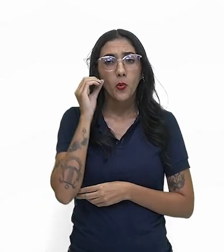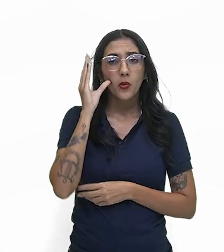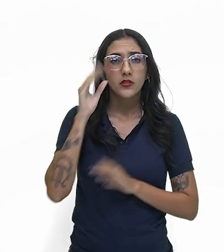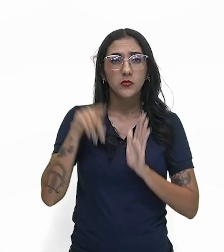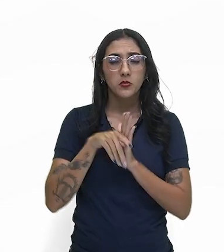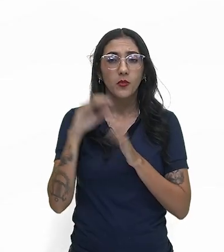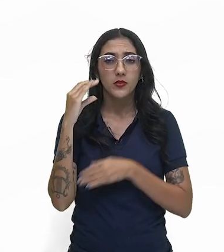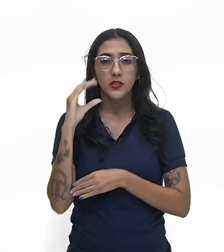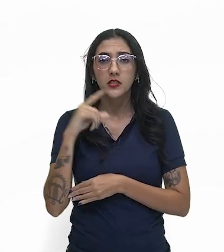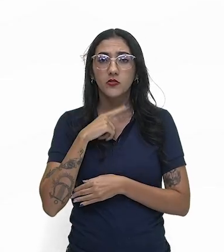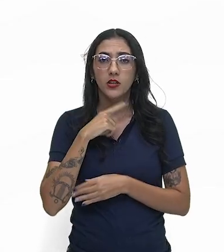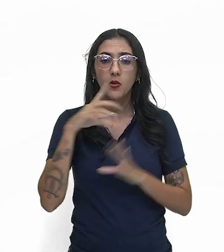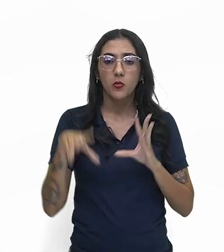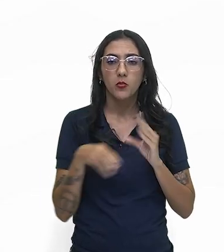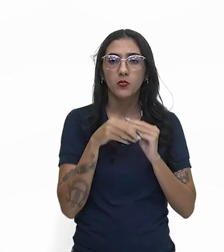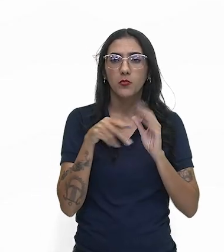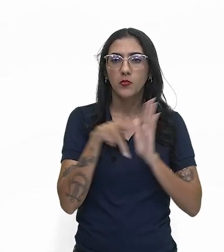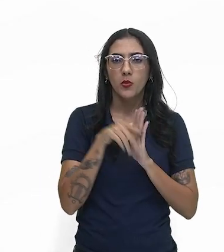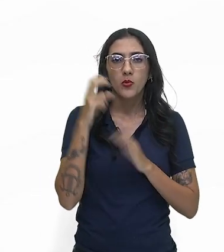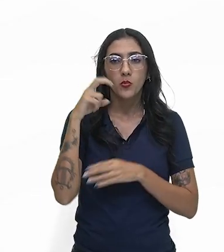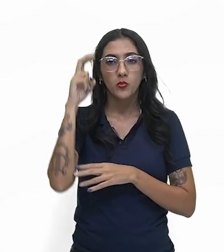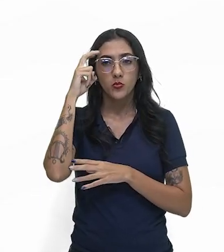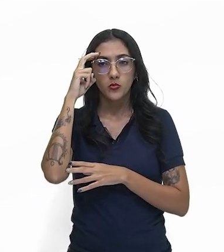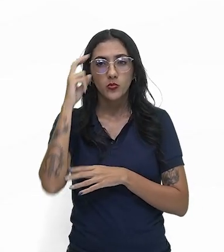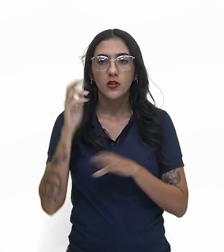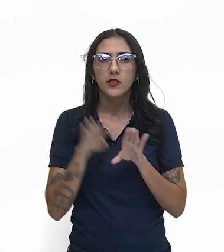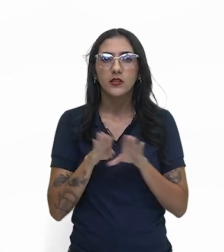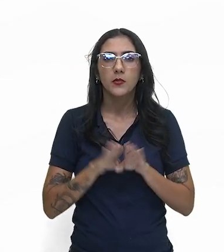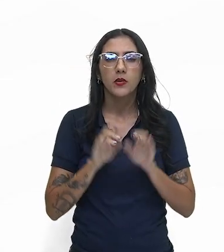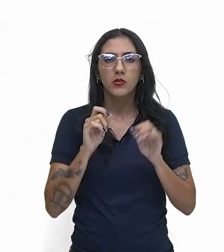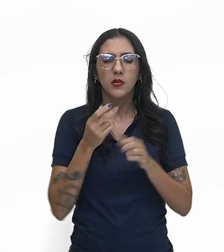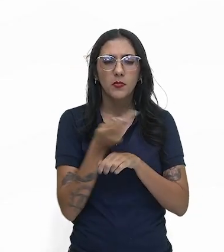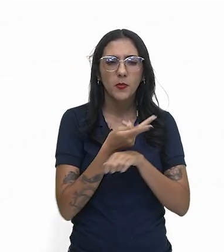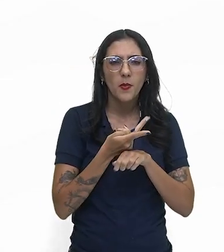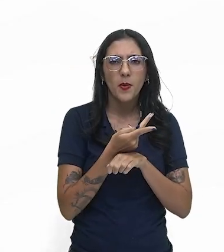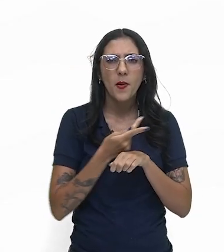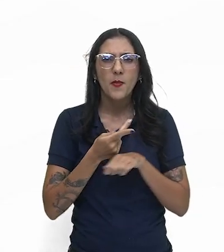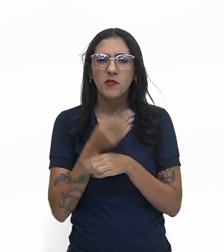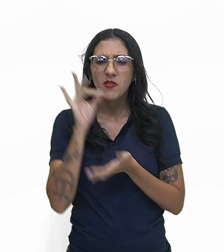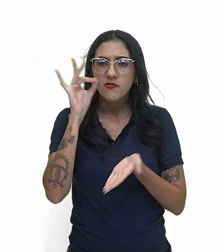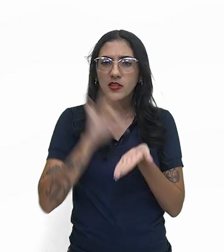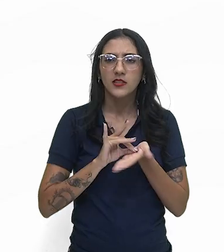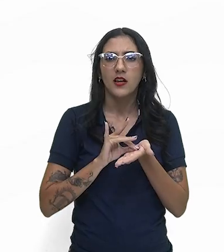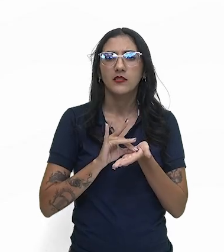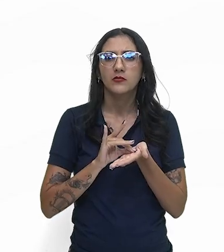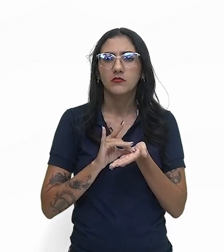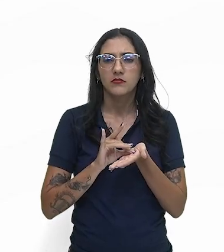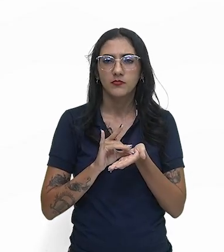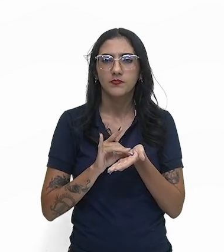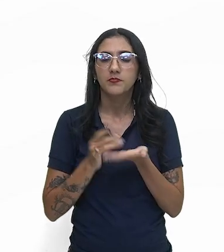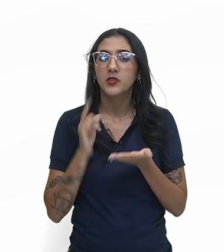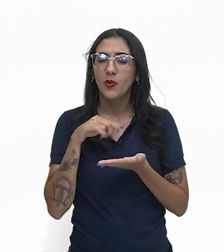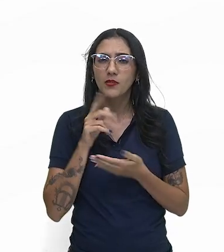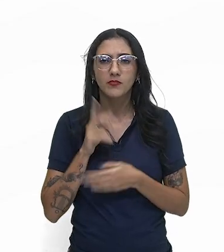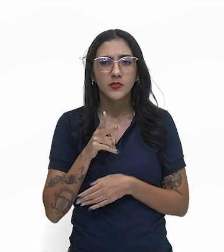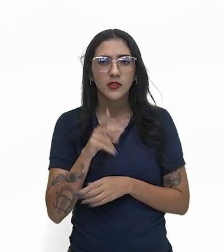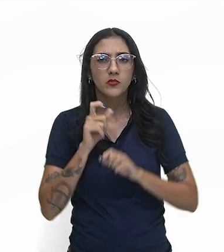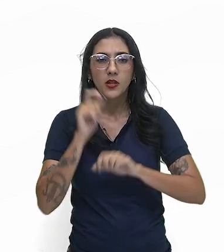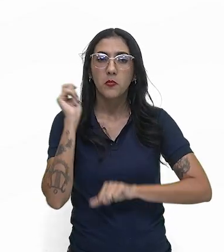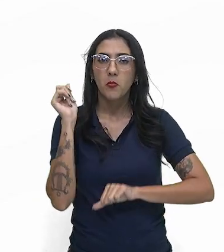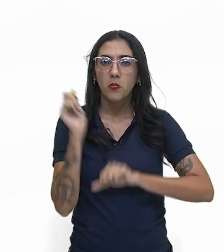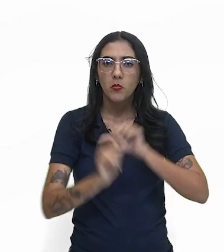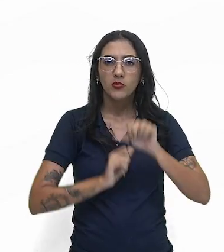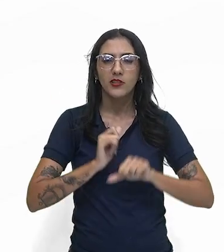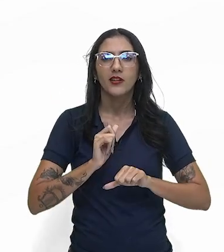uma construção cultural quanto uma busca pela verdade objetiva. Então, ela está sempre nessa busca, é por isso que ela se